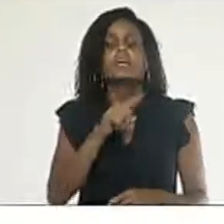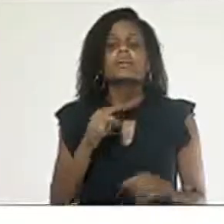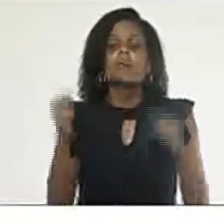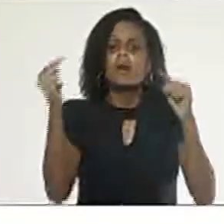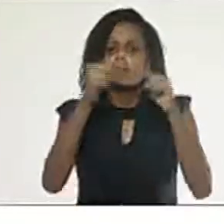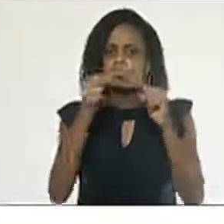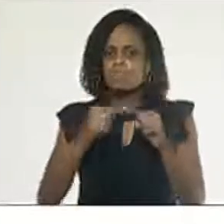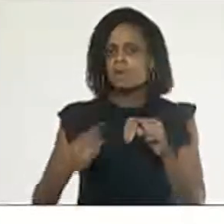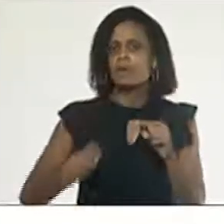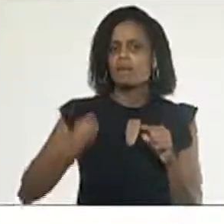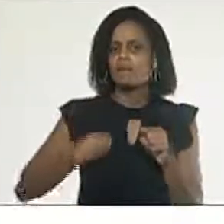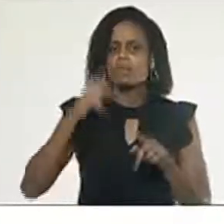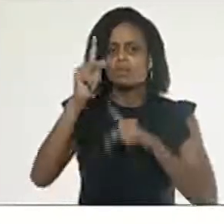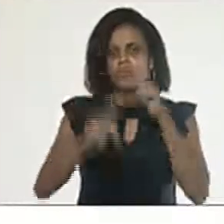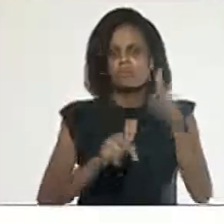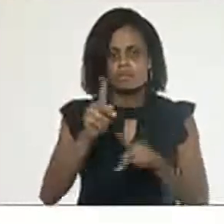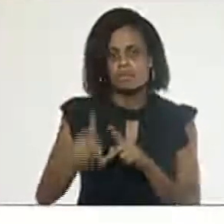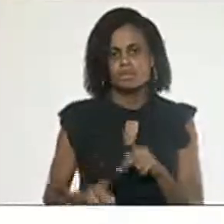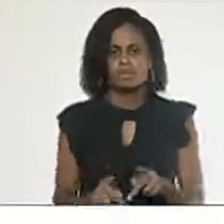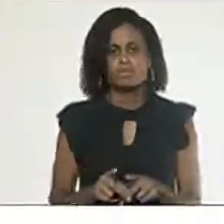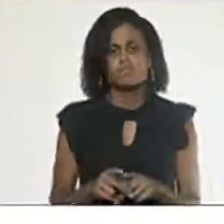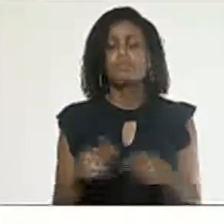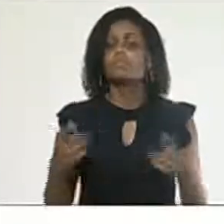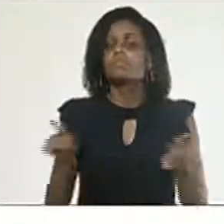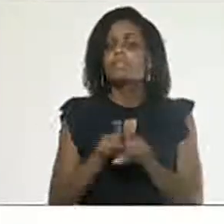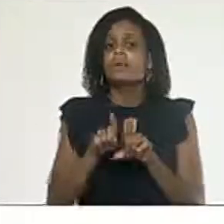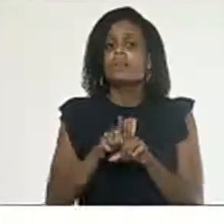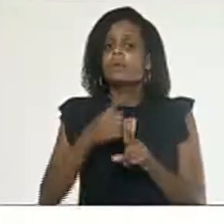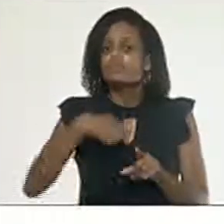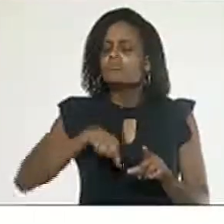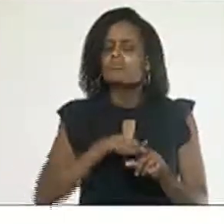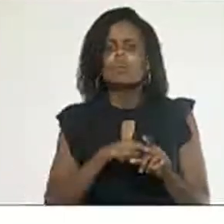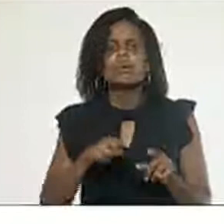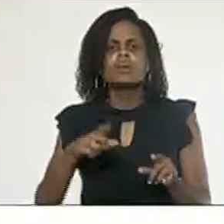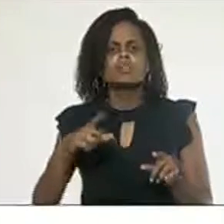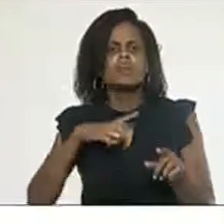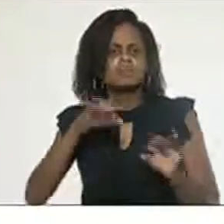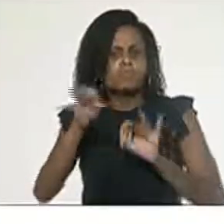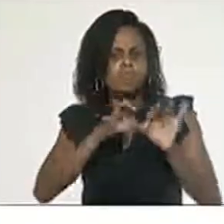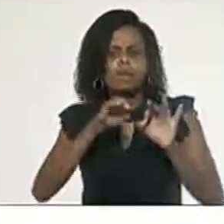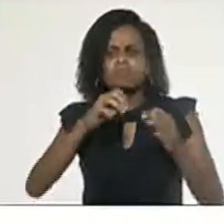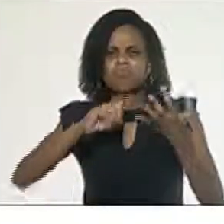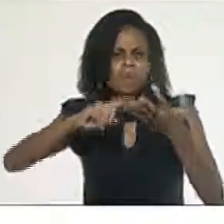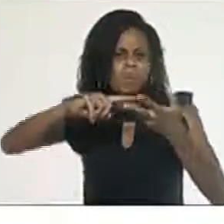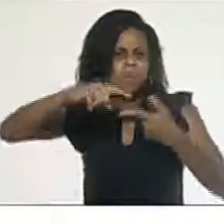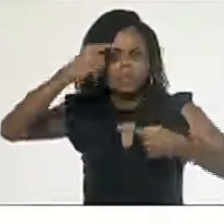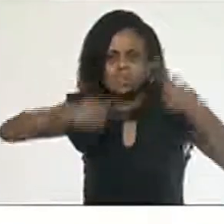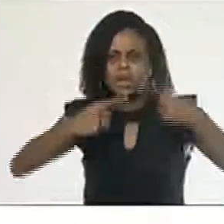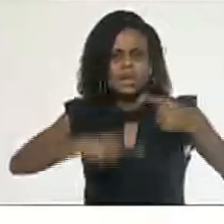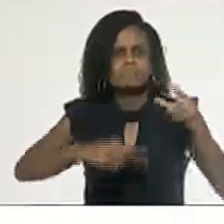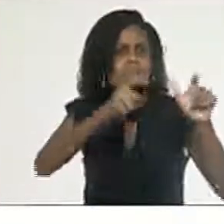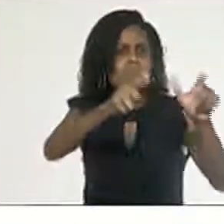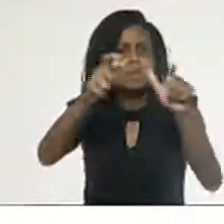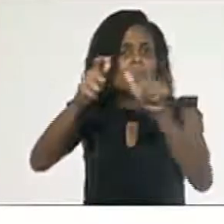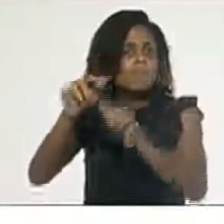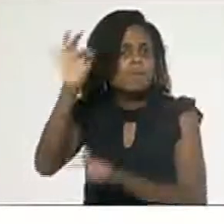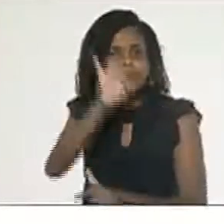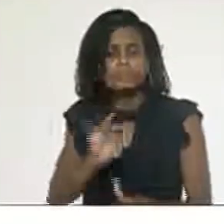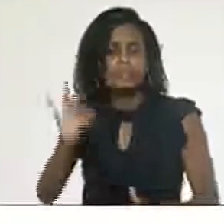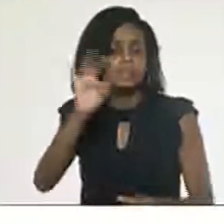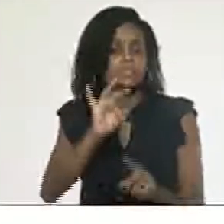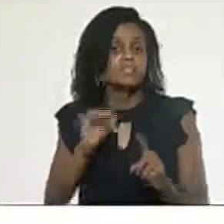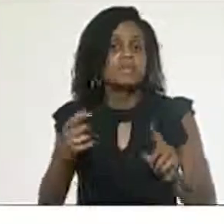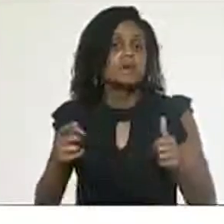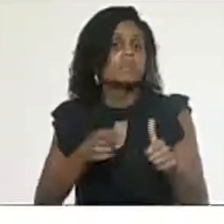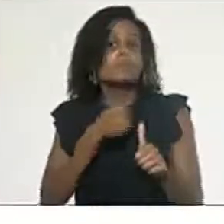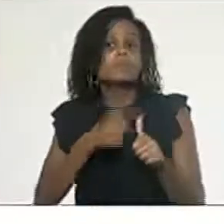respeito à vida da população. E sim, estamos fazendo diversos debates em inúmeras universidades. Primeiro, porque eu